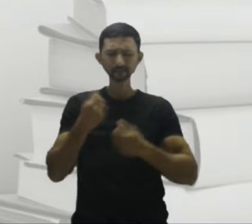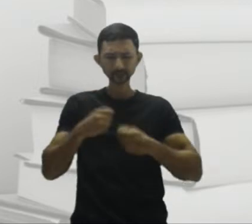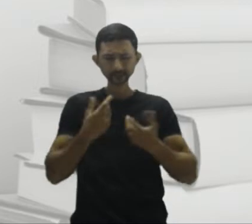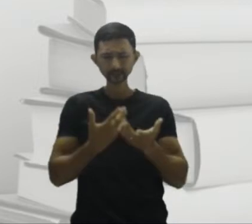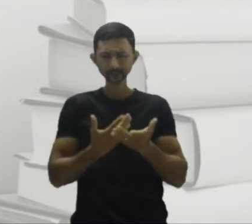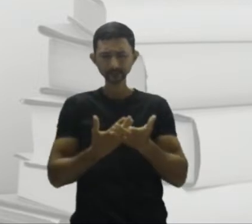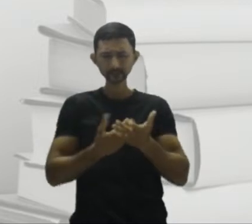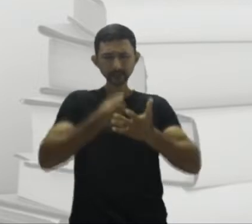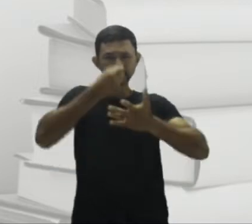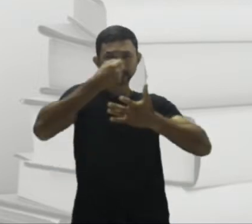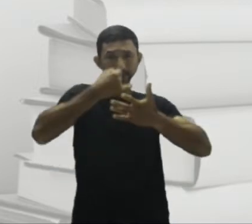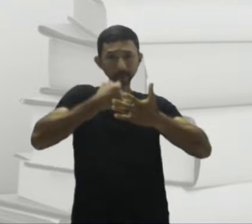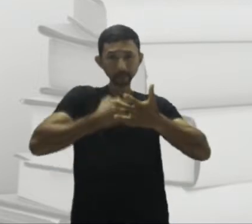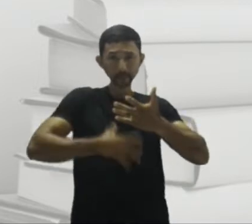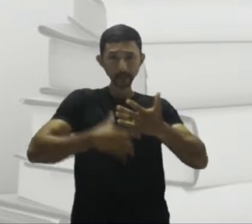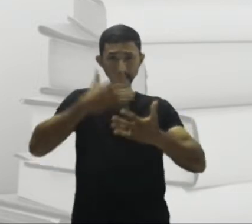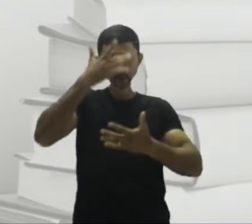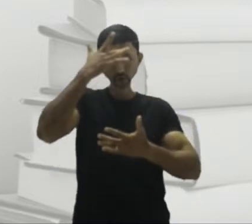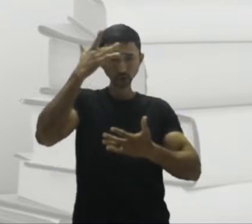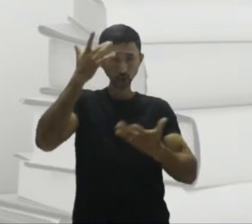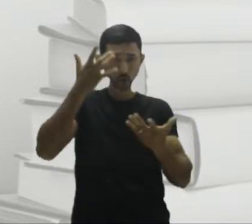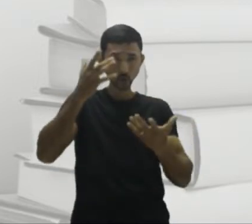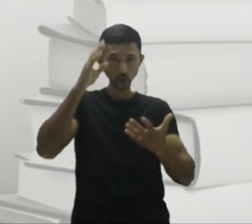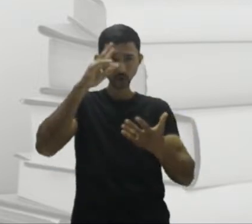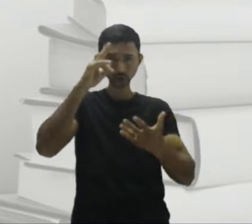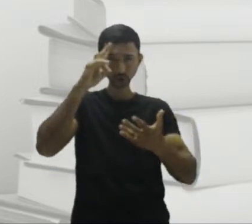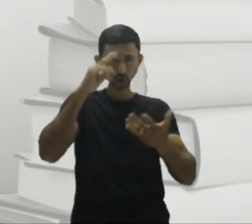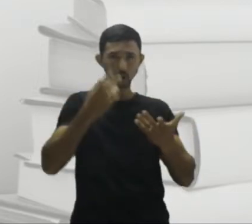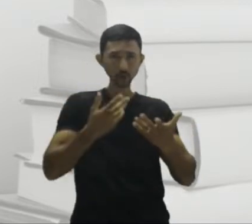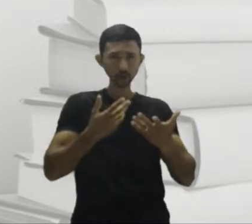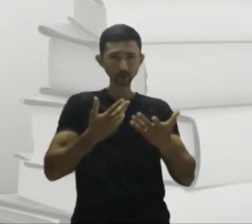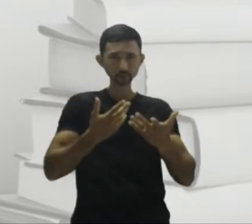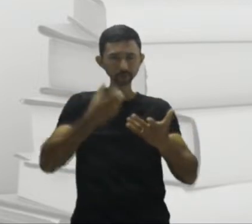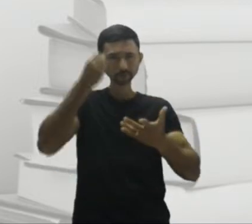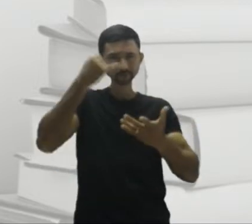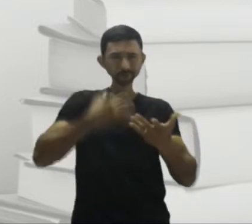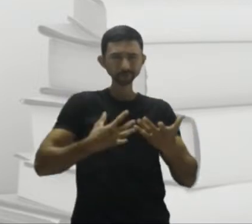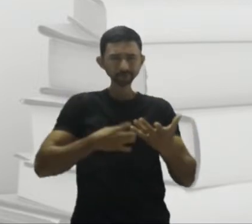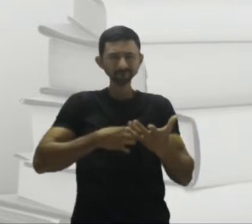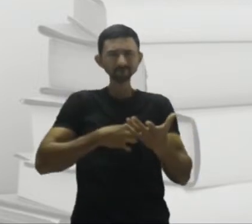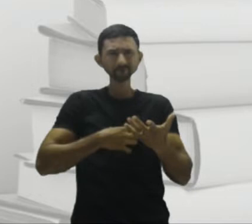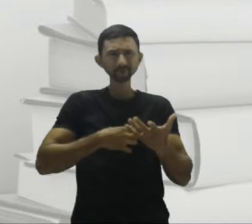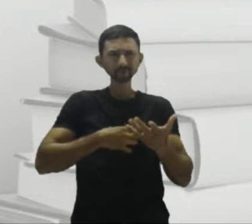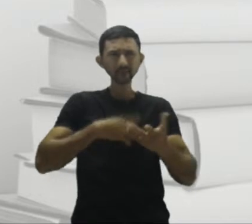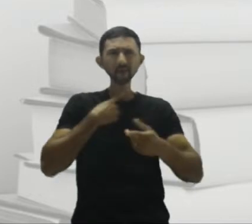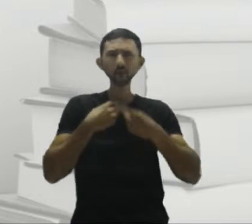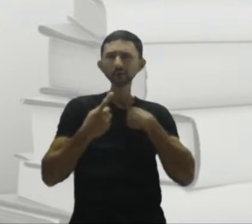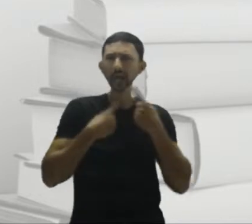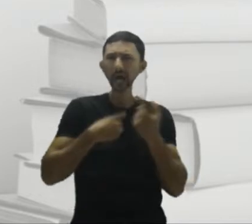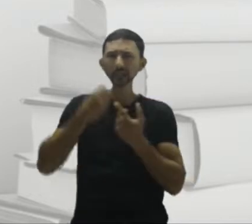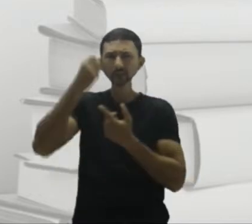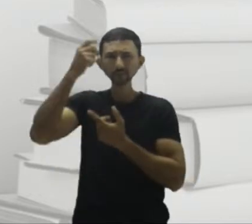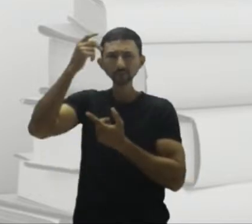de narrar, de contar as suas histórias, certo?